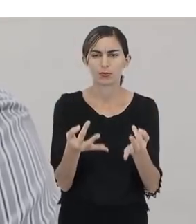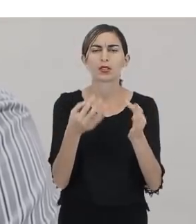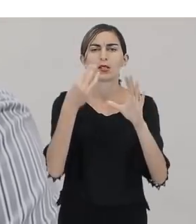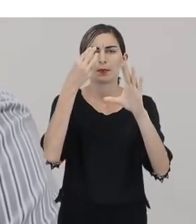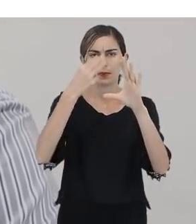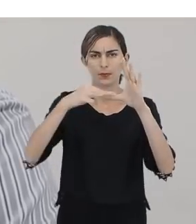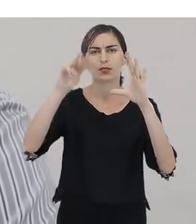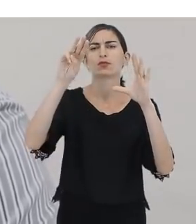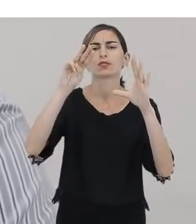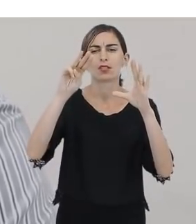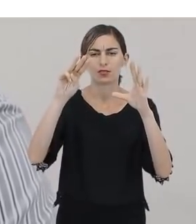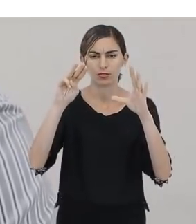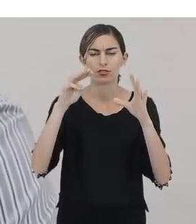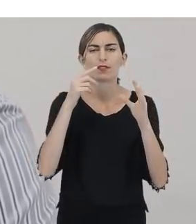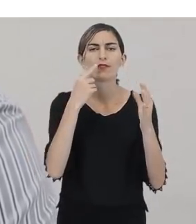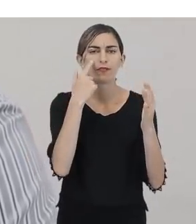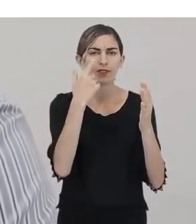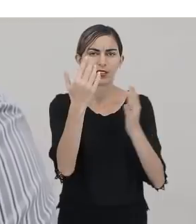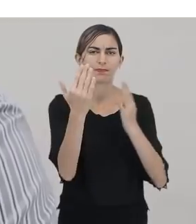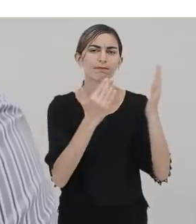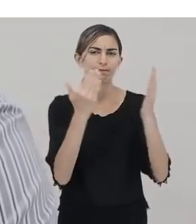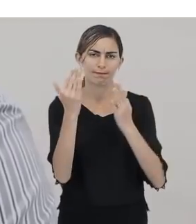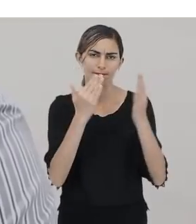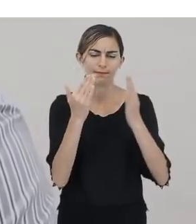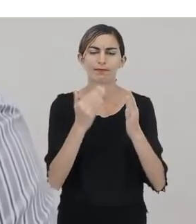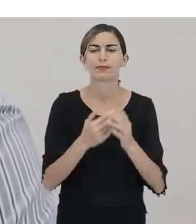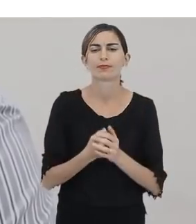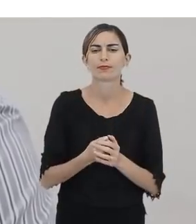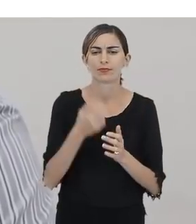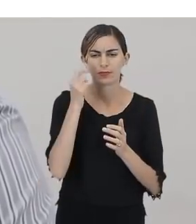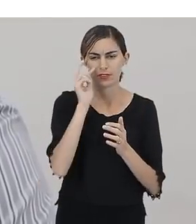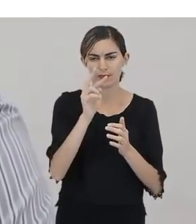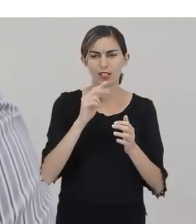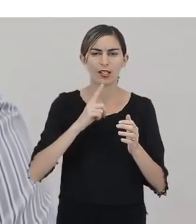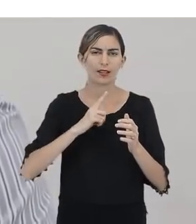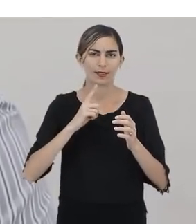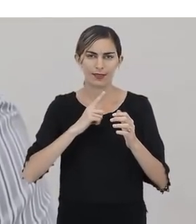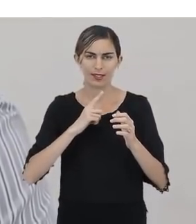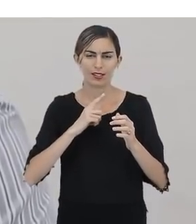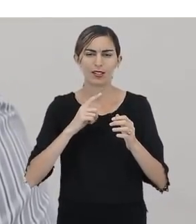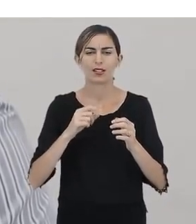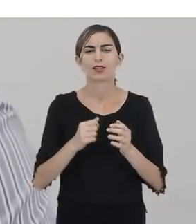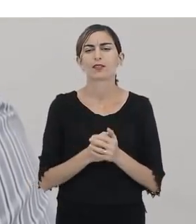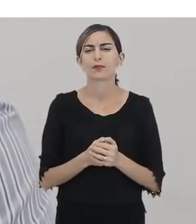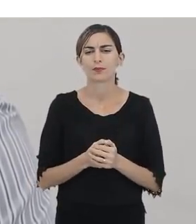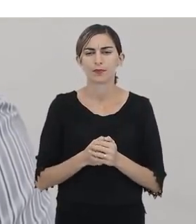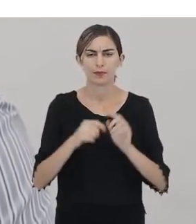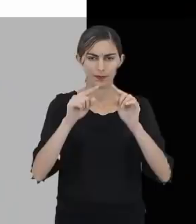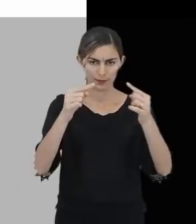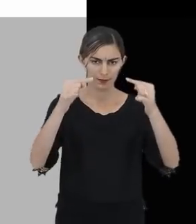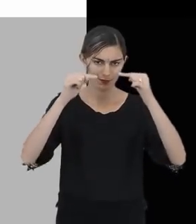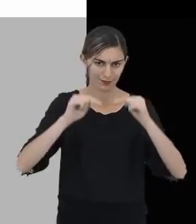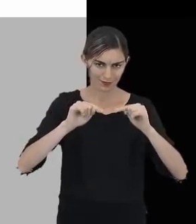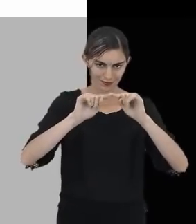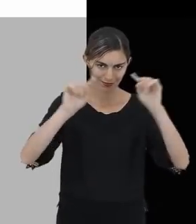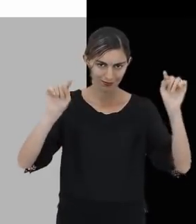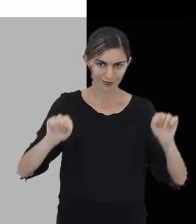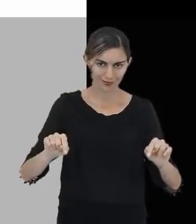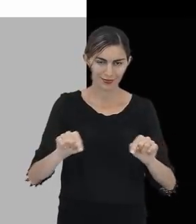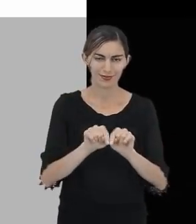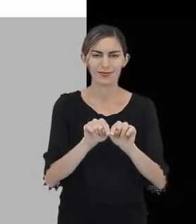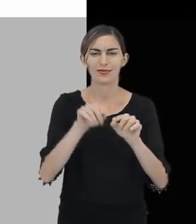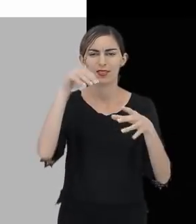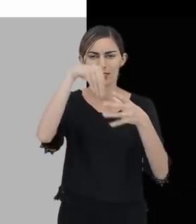suas mensagens. E aqui a gente vai ver um exemplo prático. Então vocês podem ver aqui que tem a tag resource, certo? E aqui dentro tem